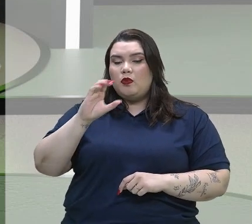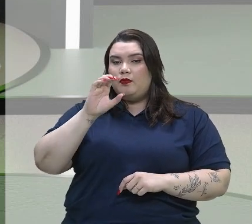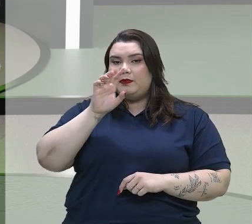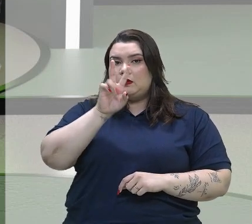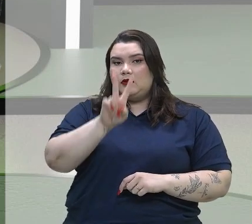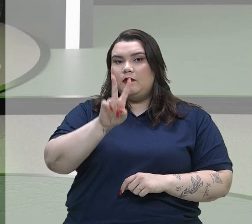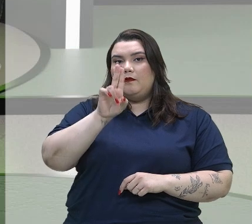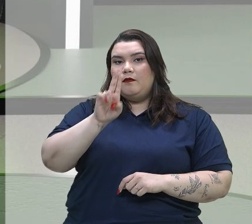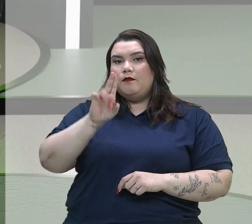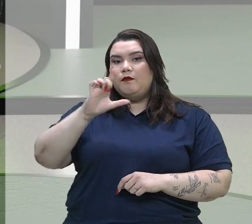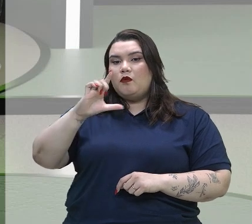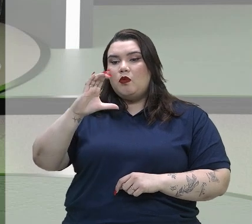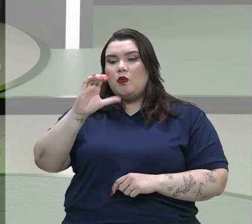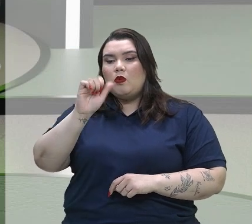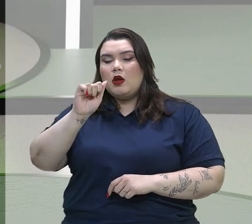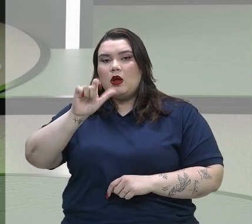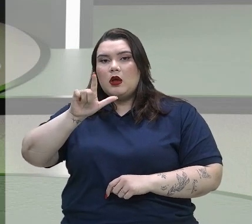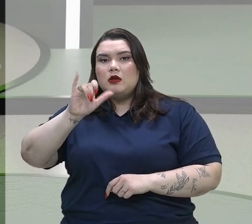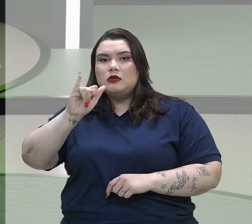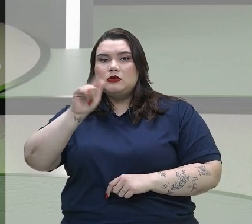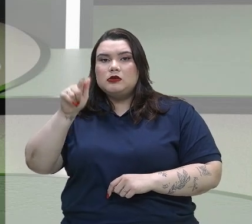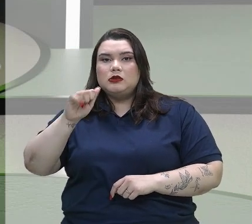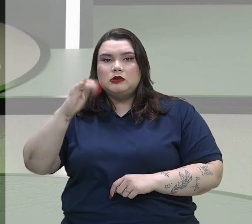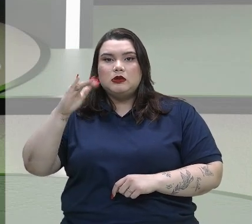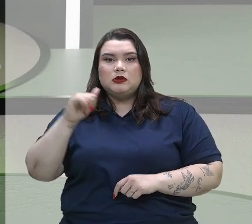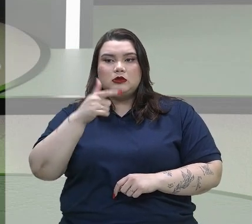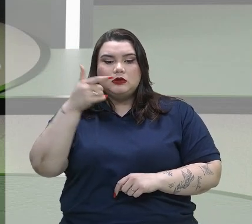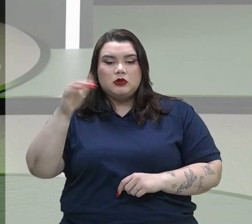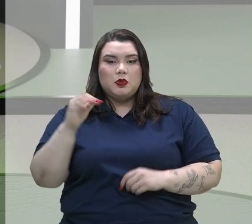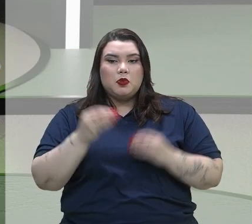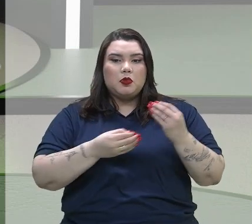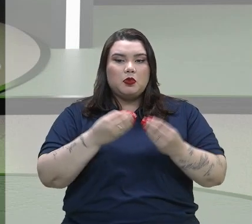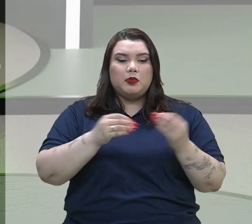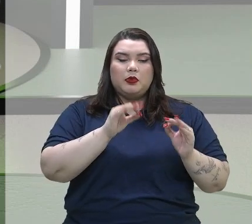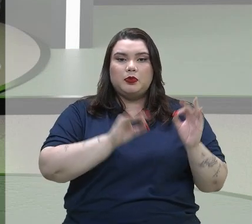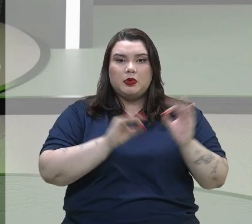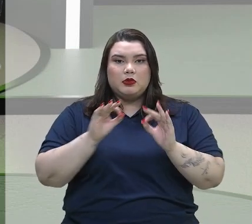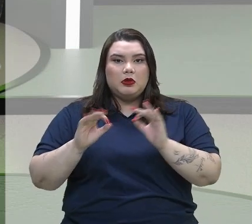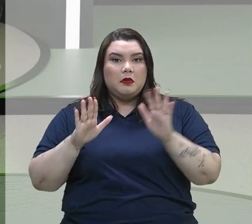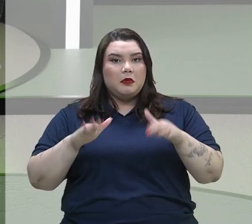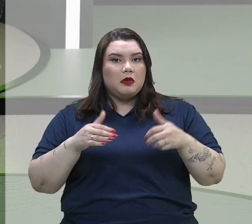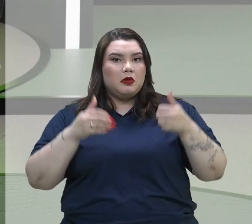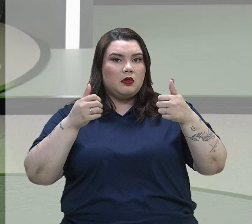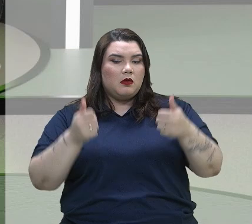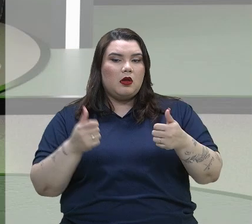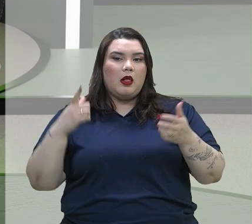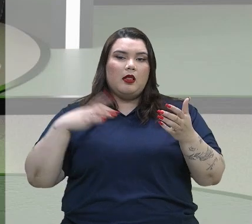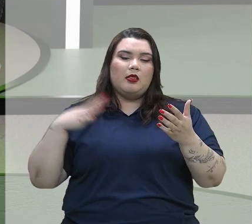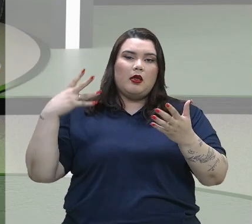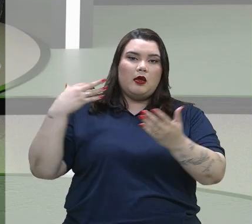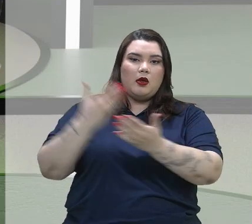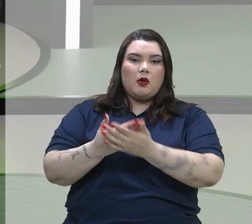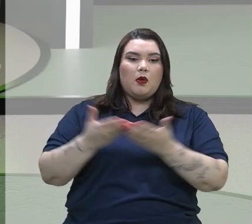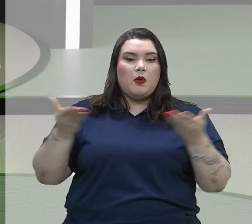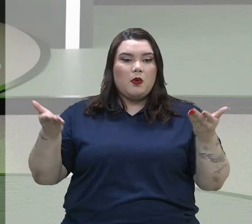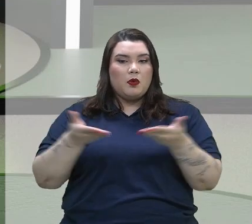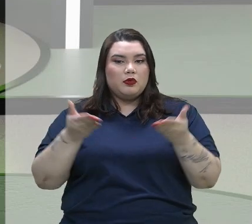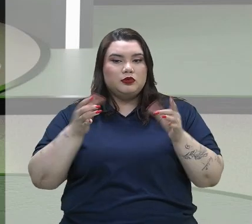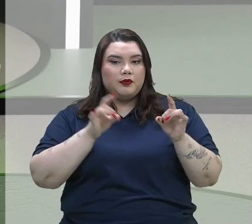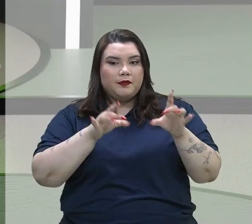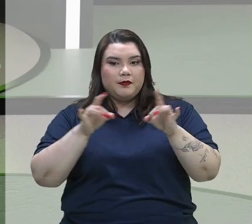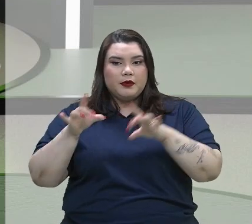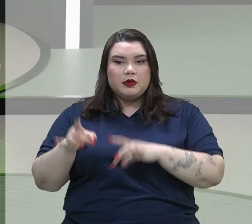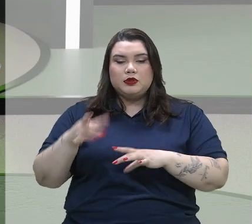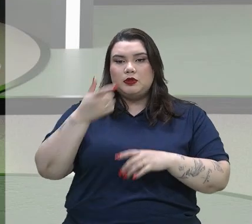né, nesses processos, na melhoria desses processos, até chegar aos plásticos que são usados